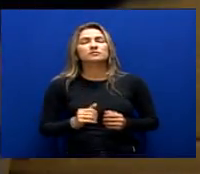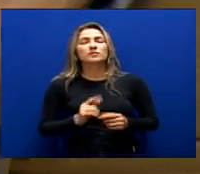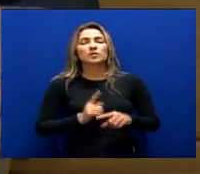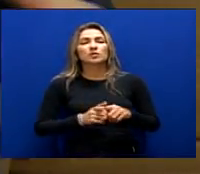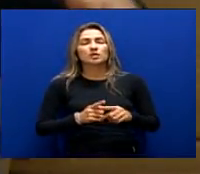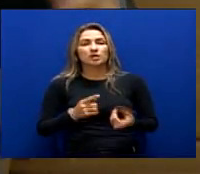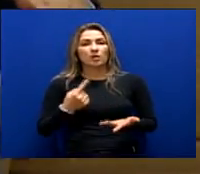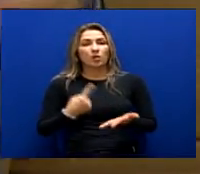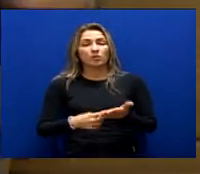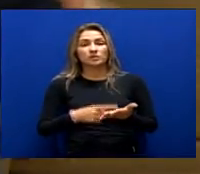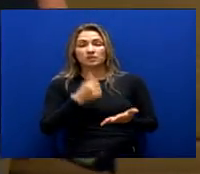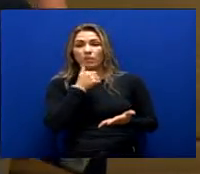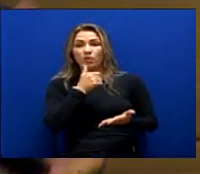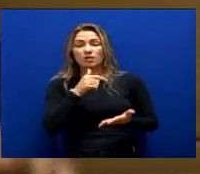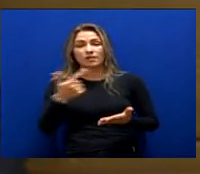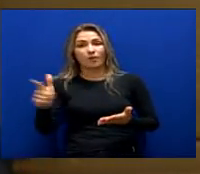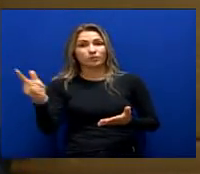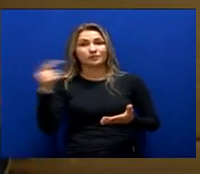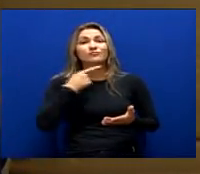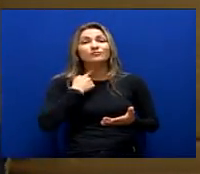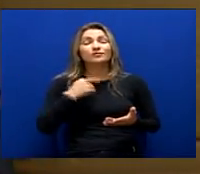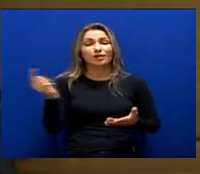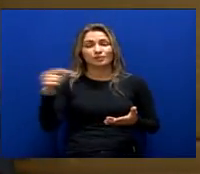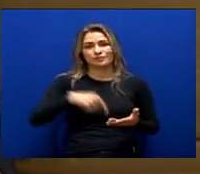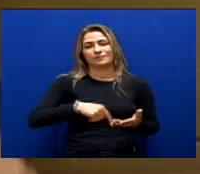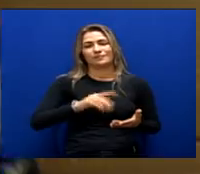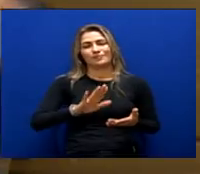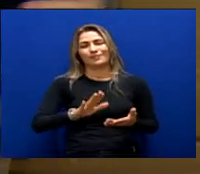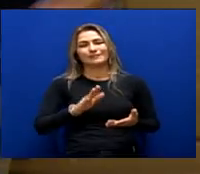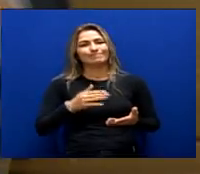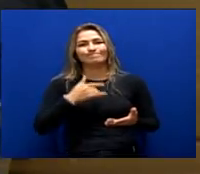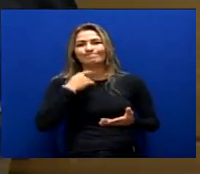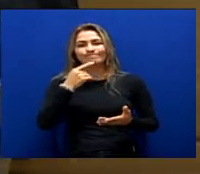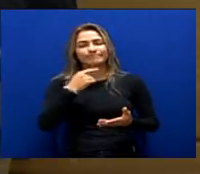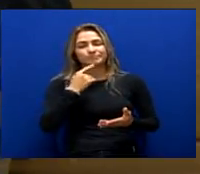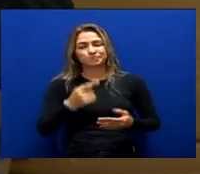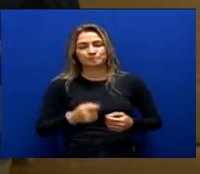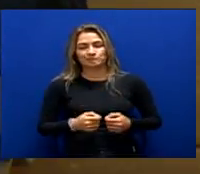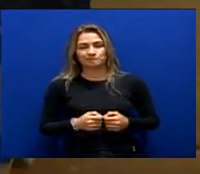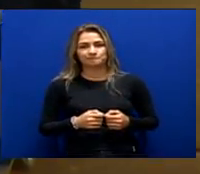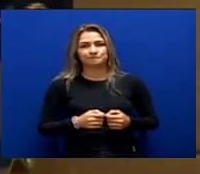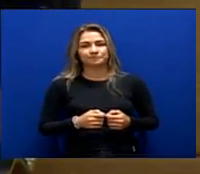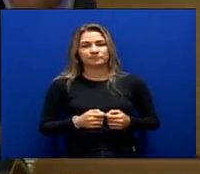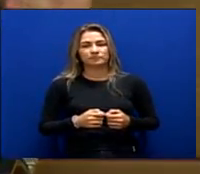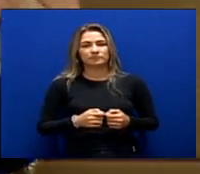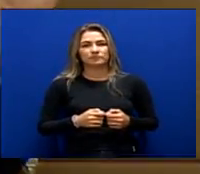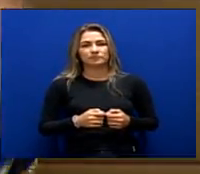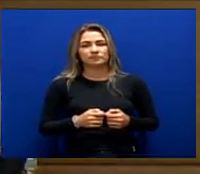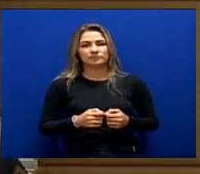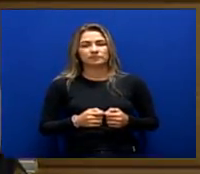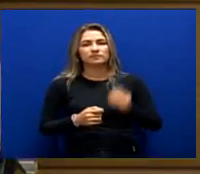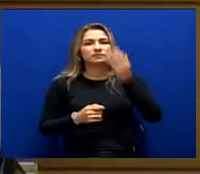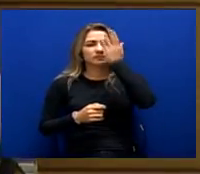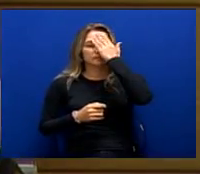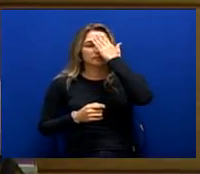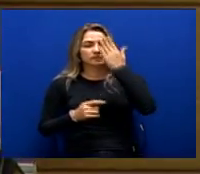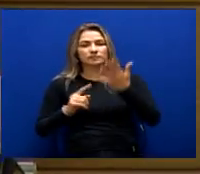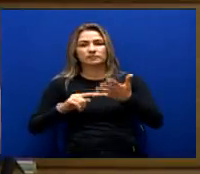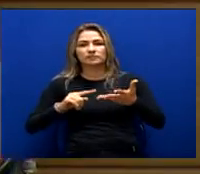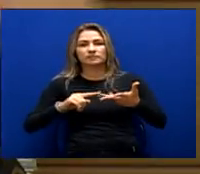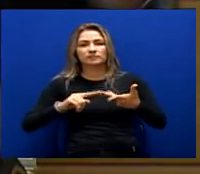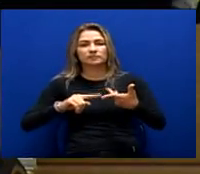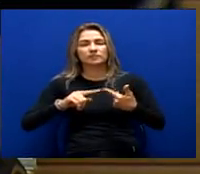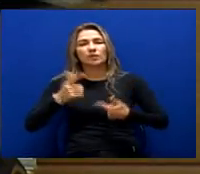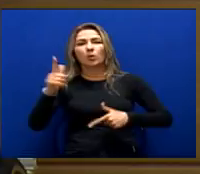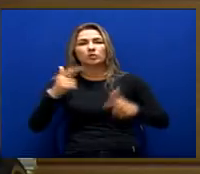ela gostaria de estar aqui hoje não pôde vir é pra que ela também eu tenho certeza que inúmeras outras questões não vão